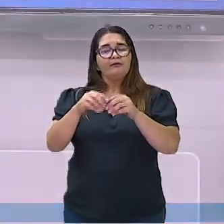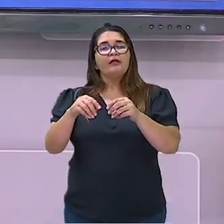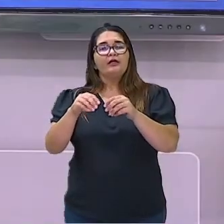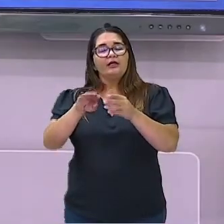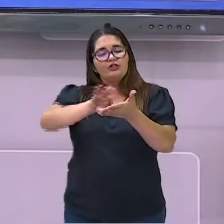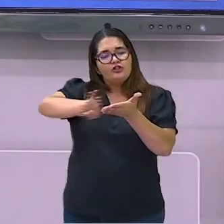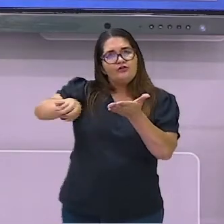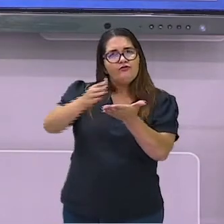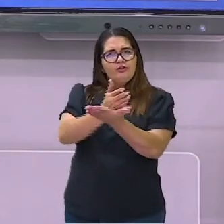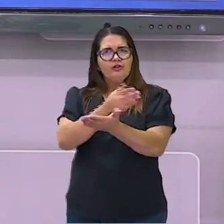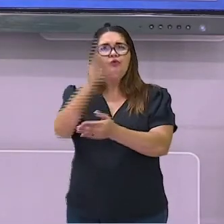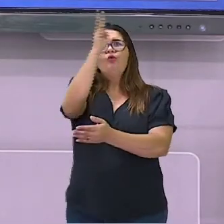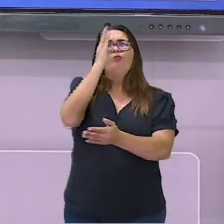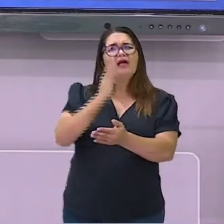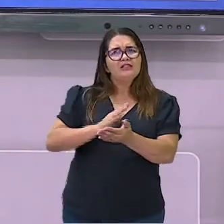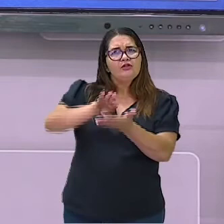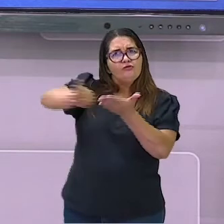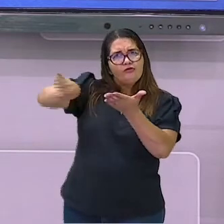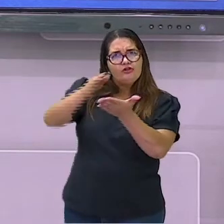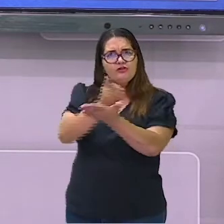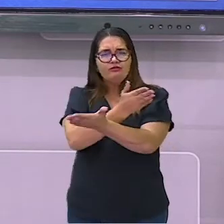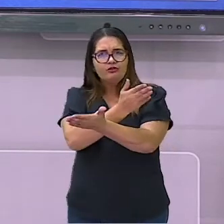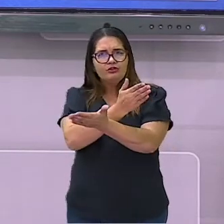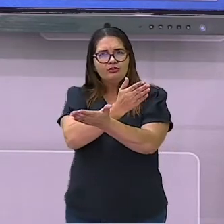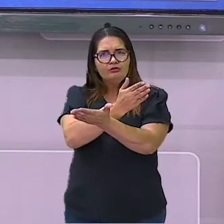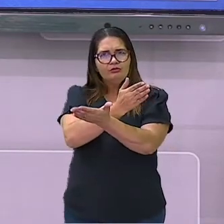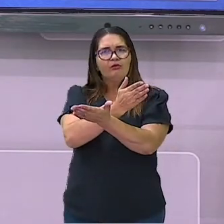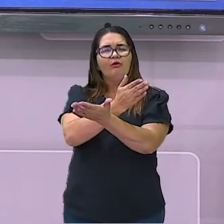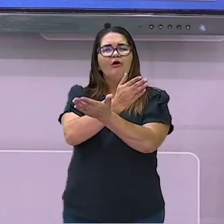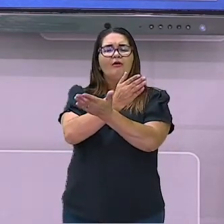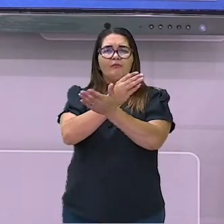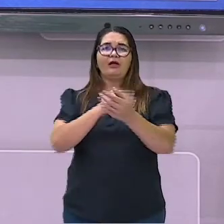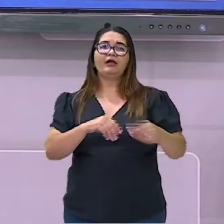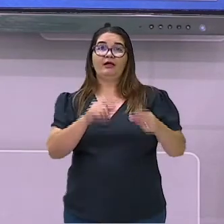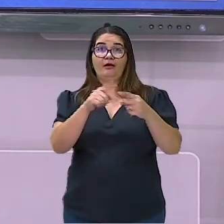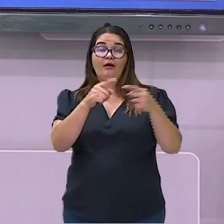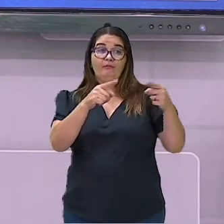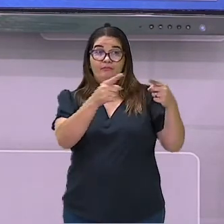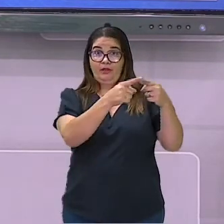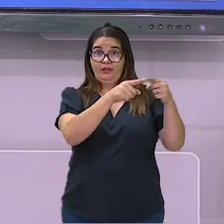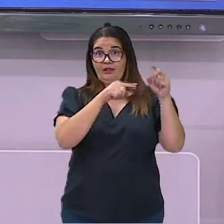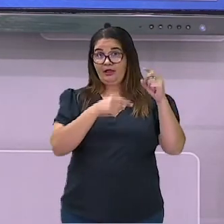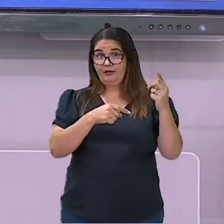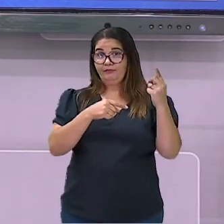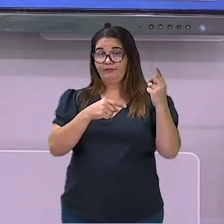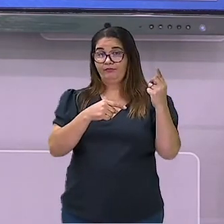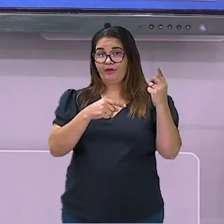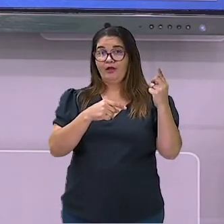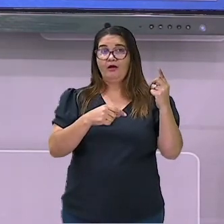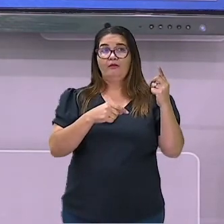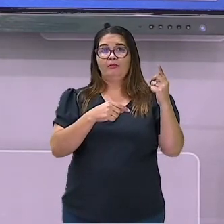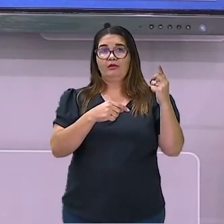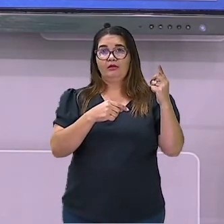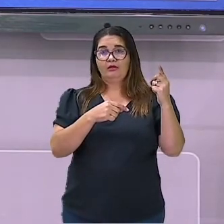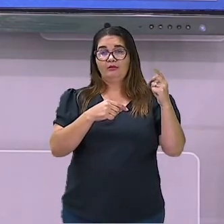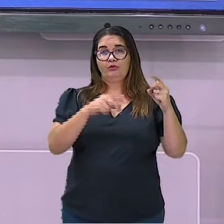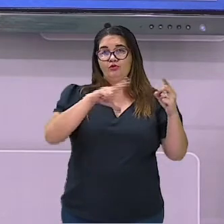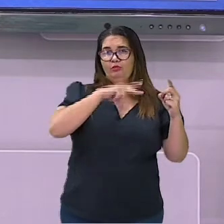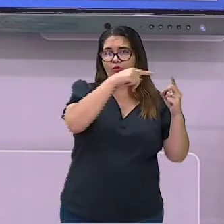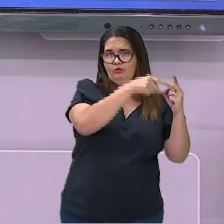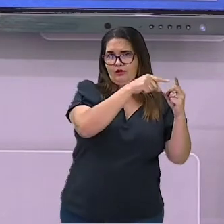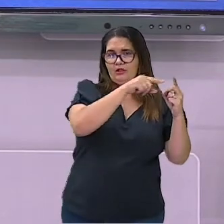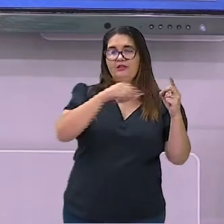capitanias hereditárias foram divididas, o território, né, do Brasil foi dividido em 15